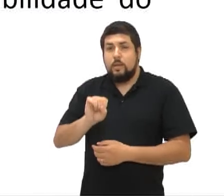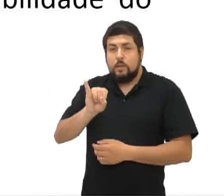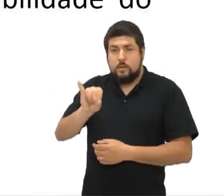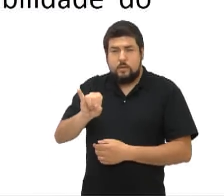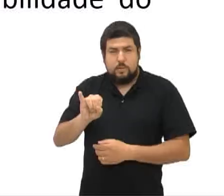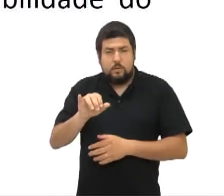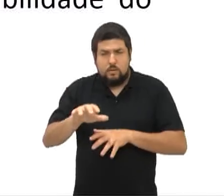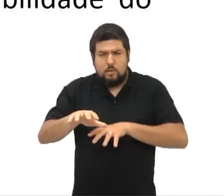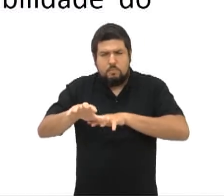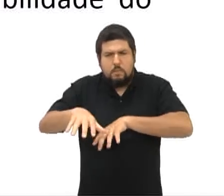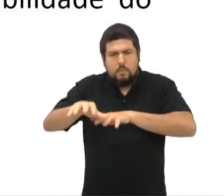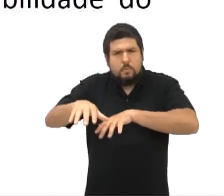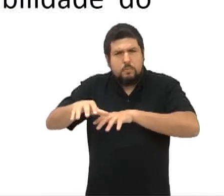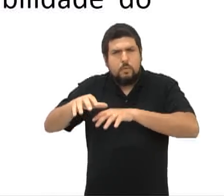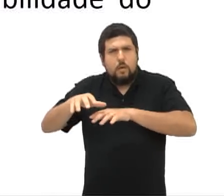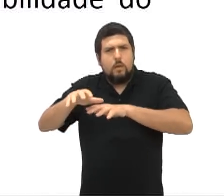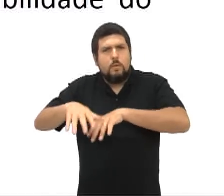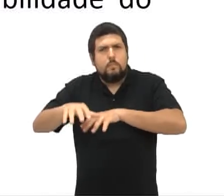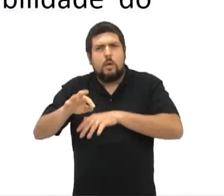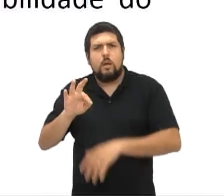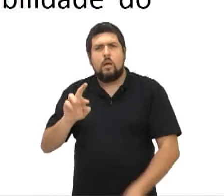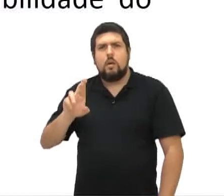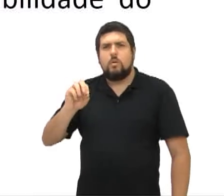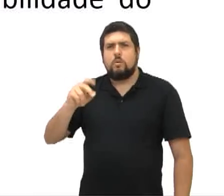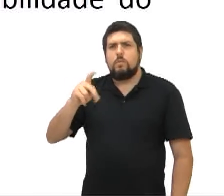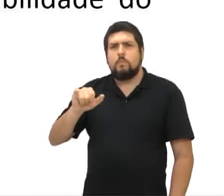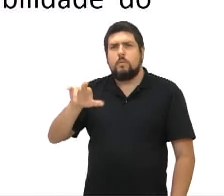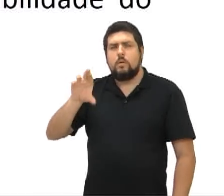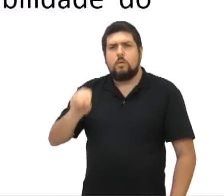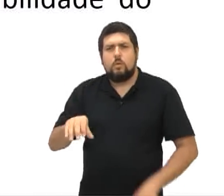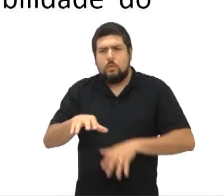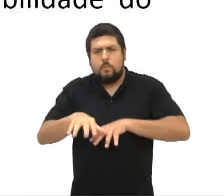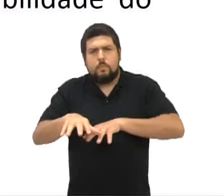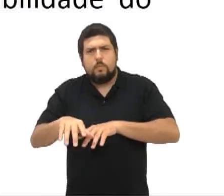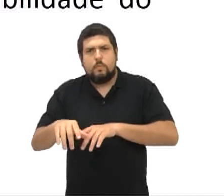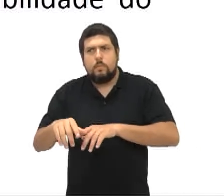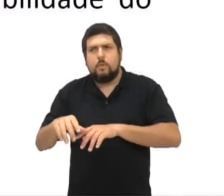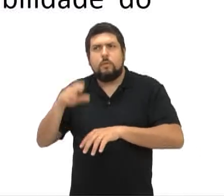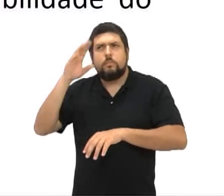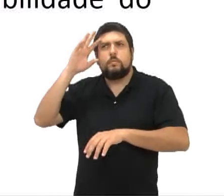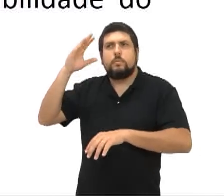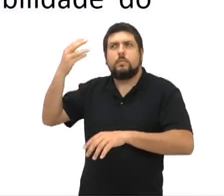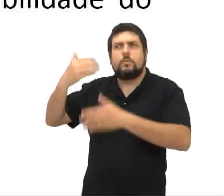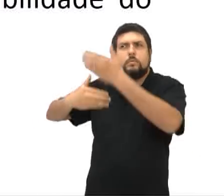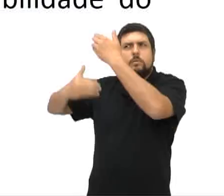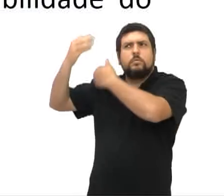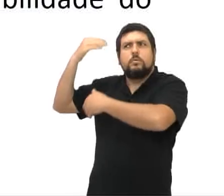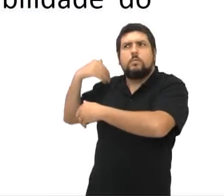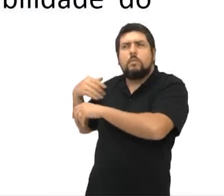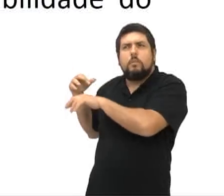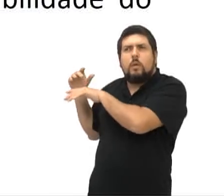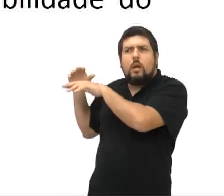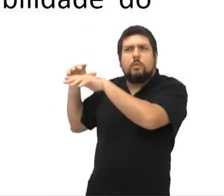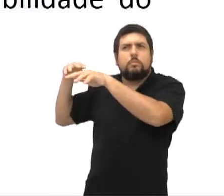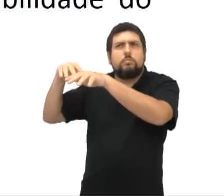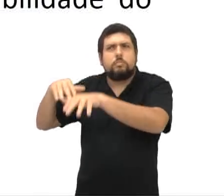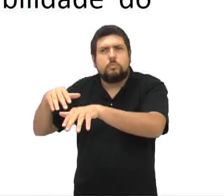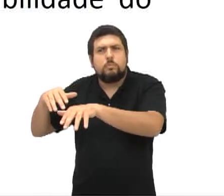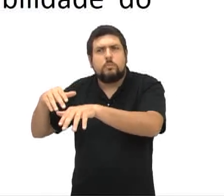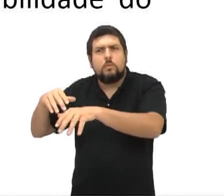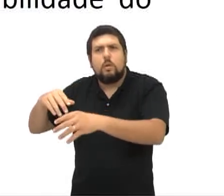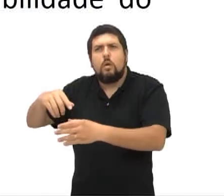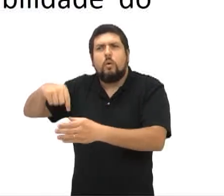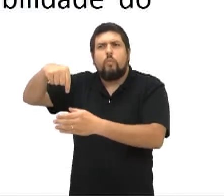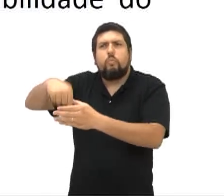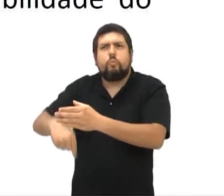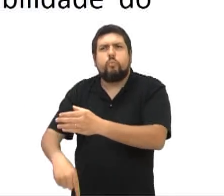precisassem voltar a beber água em minha comunidade, certamente não mais avistariam o Poço Bonito, mas talvez